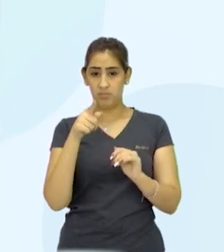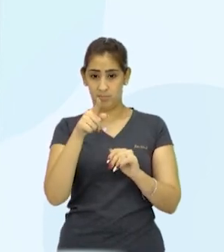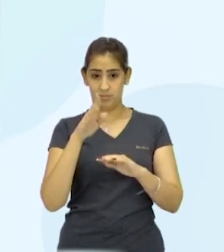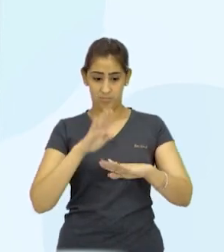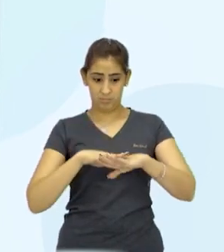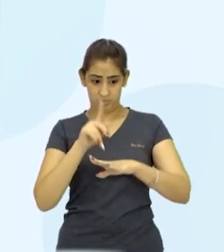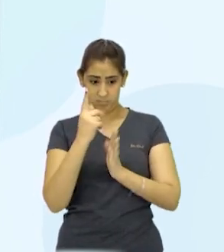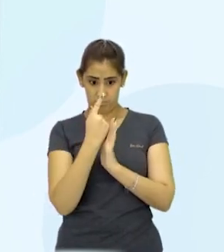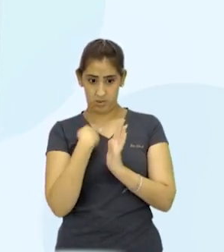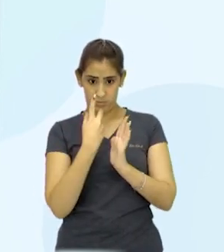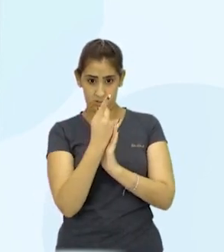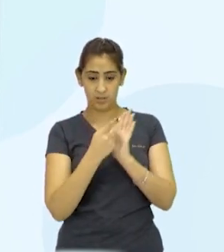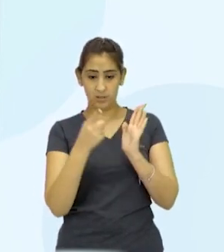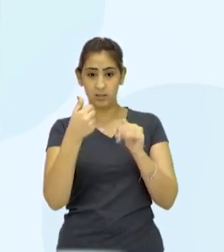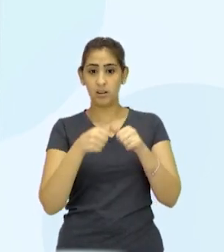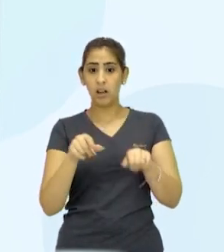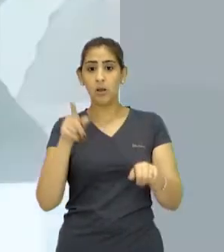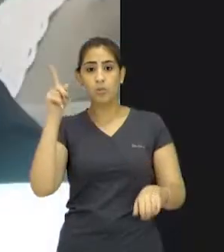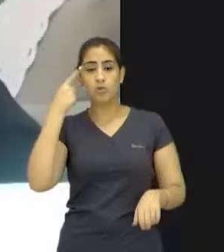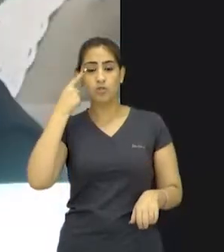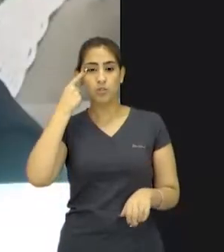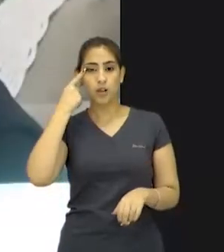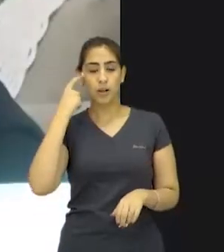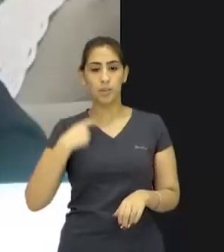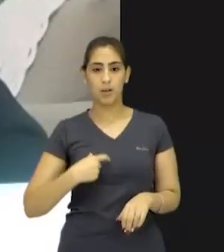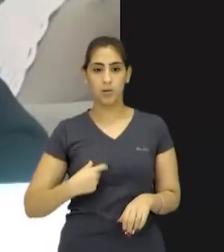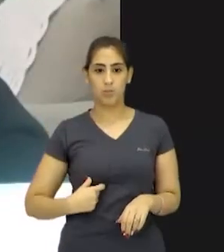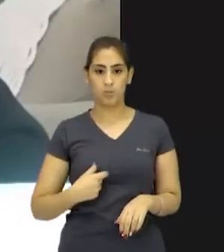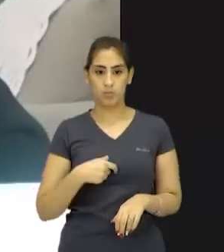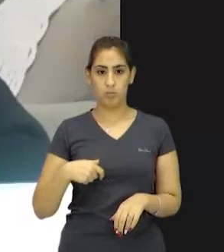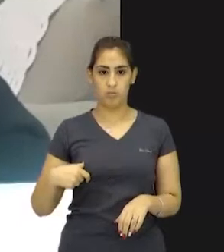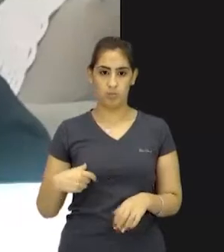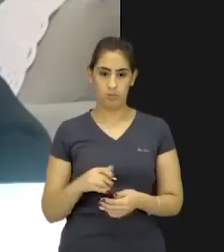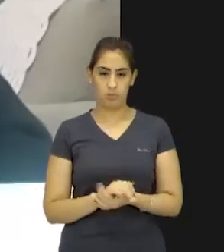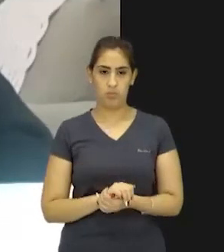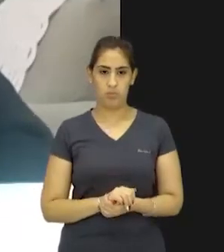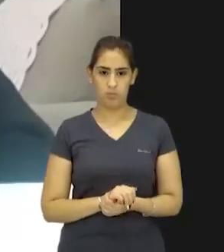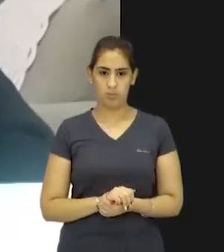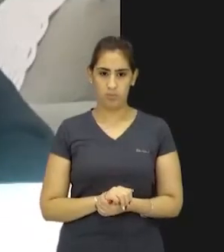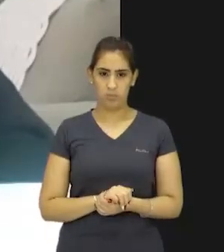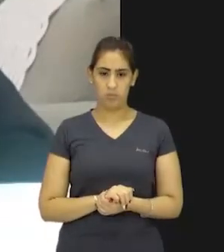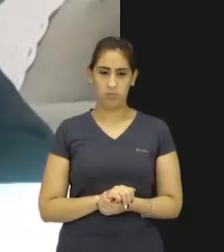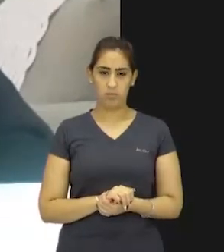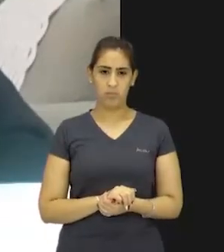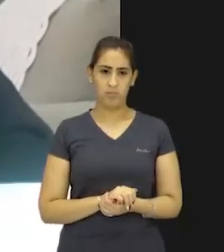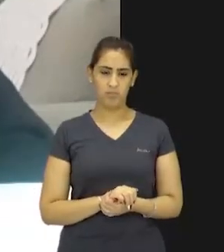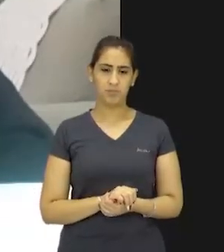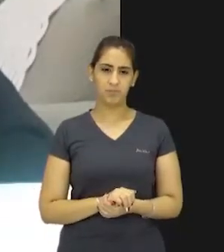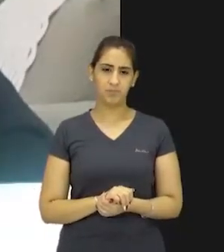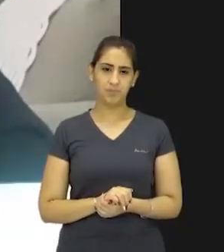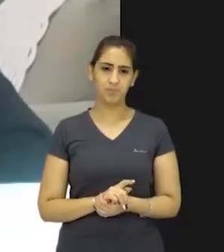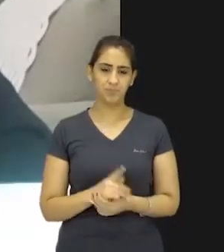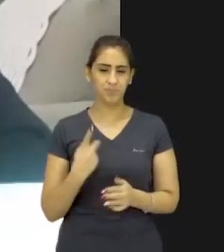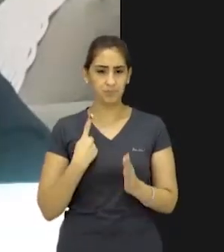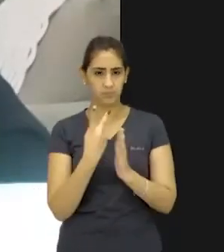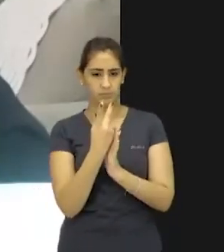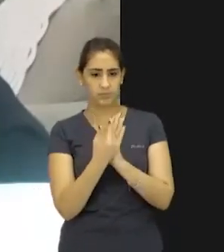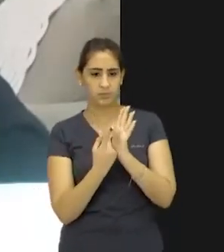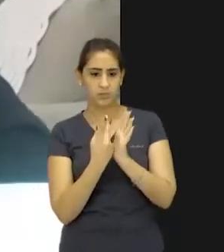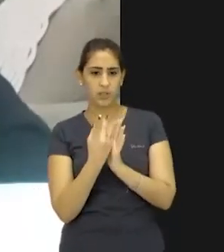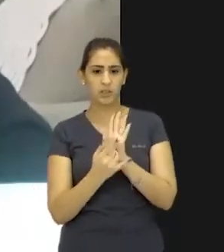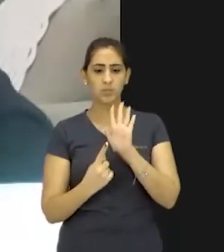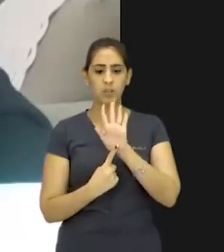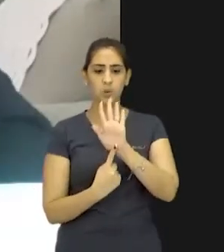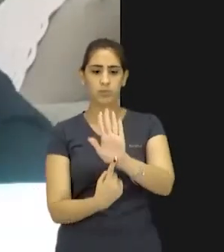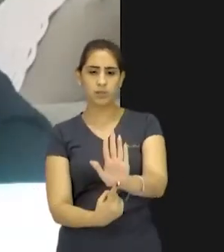Japão, né? Tem um amigo meu que está com ela lá. E aí o desenho, a ilustração é